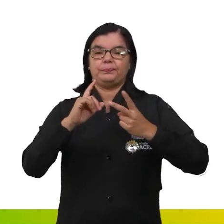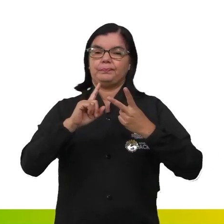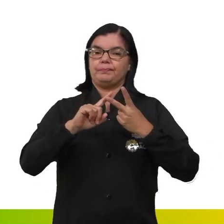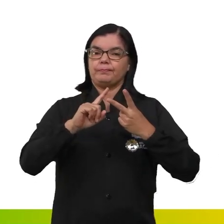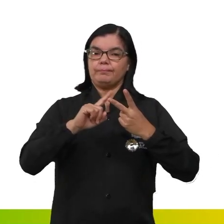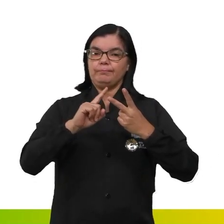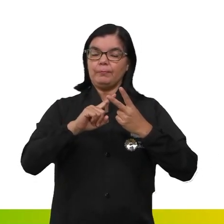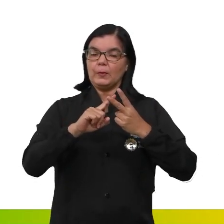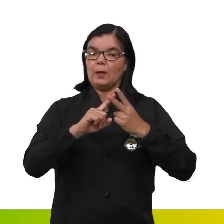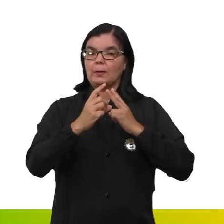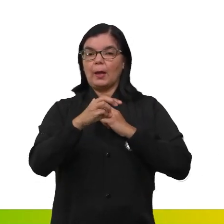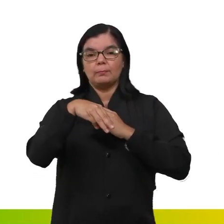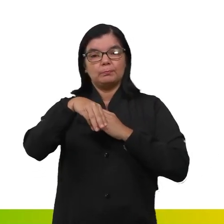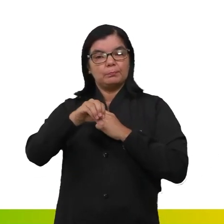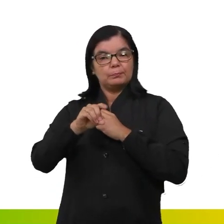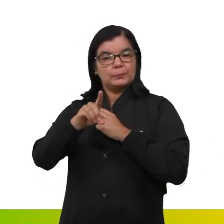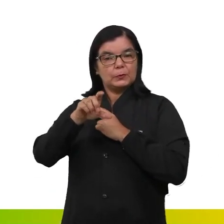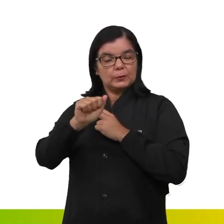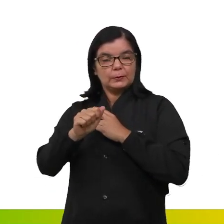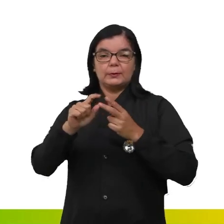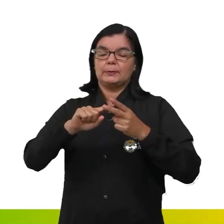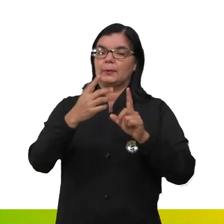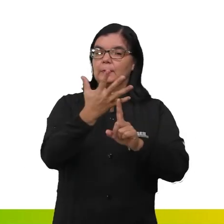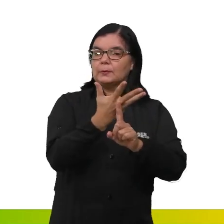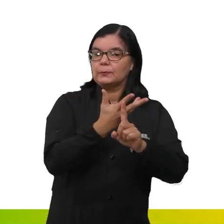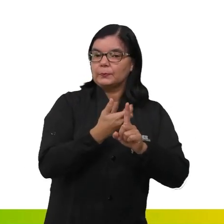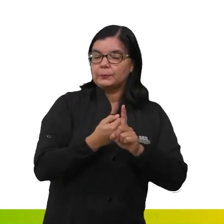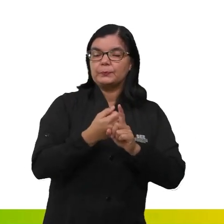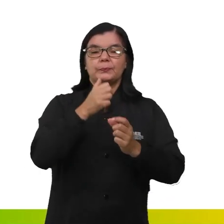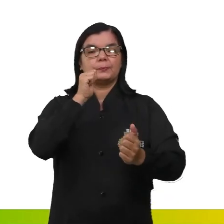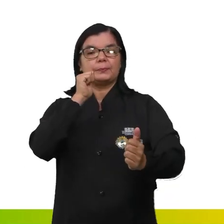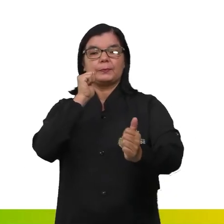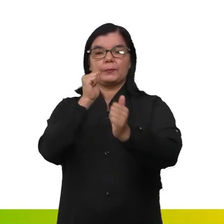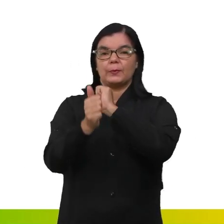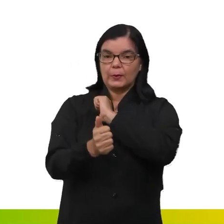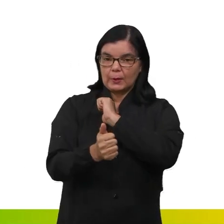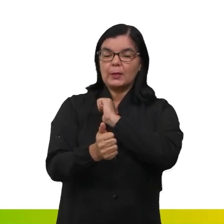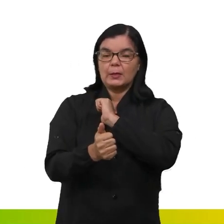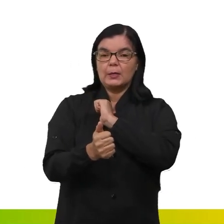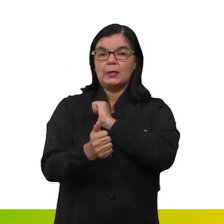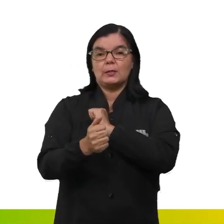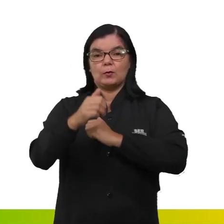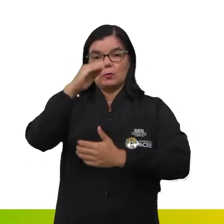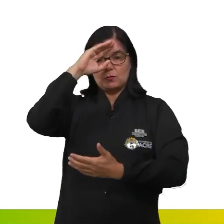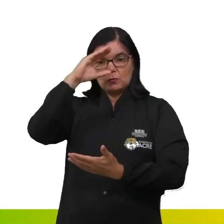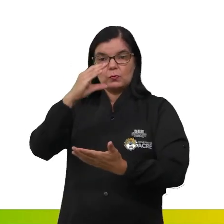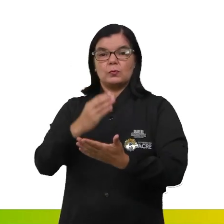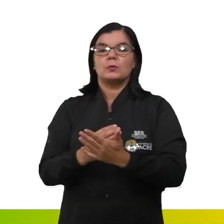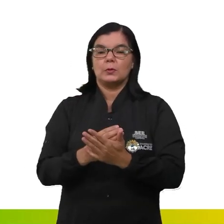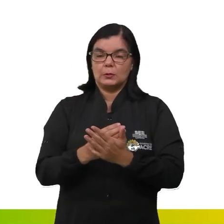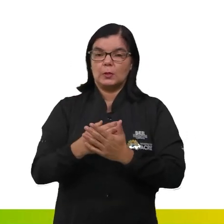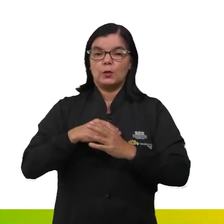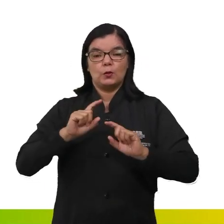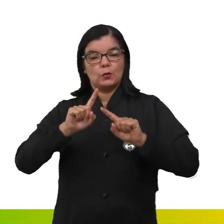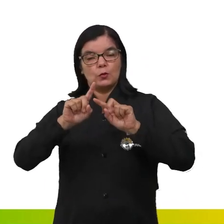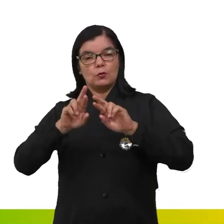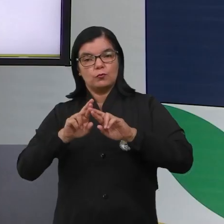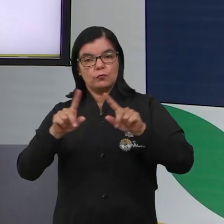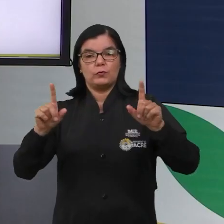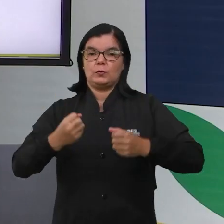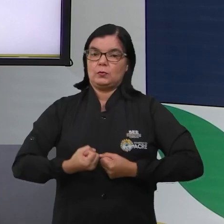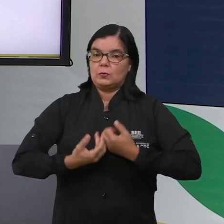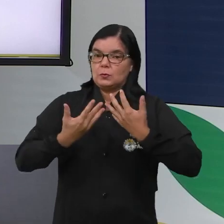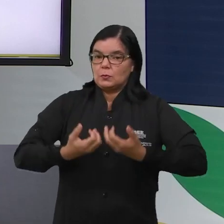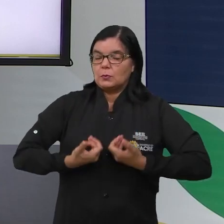na moda, na arte, no esporte, nas crenças e em outras expressões culturais.